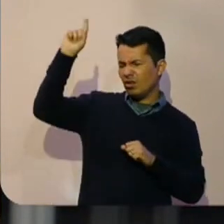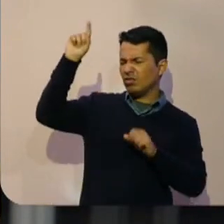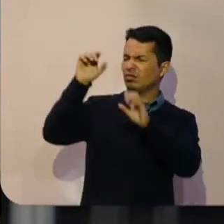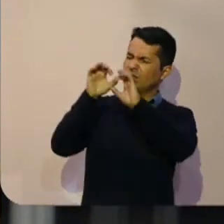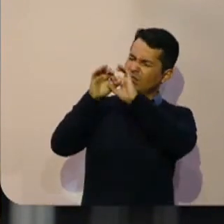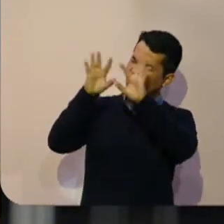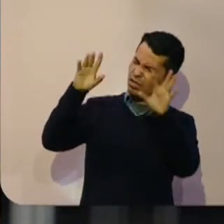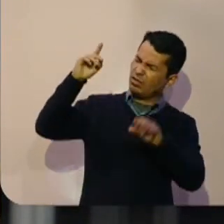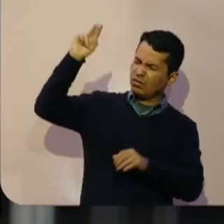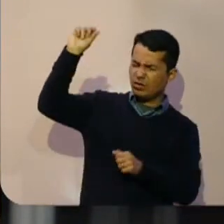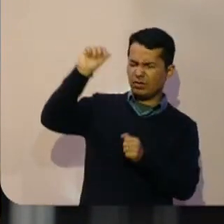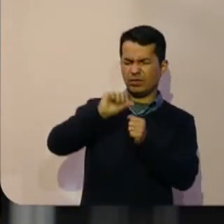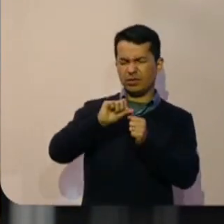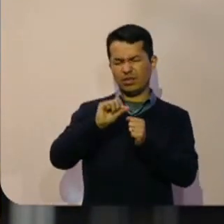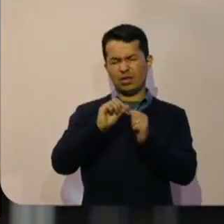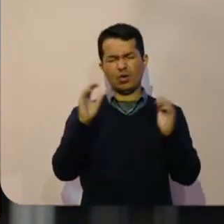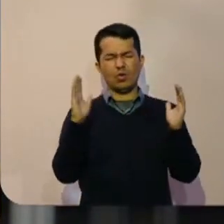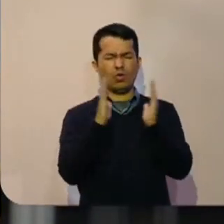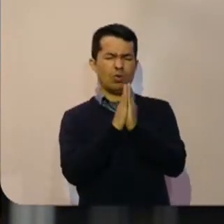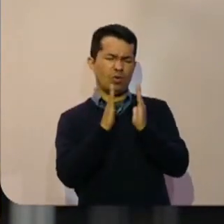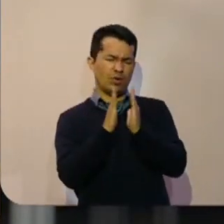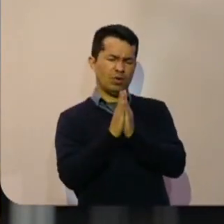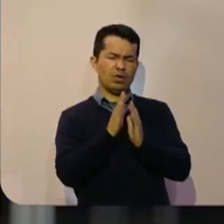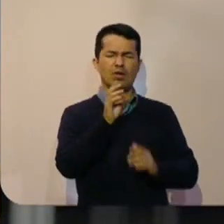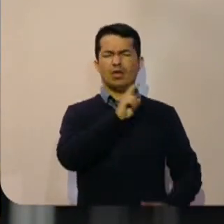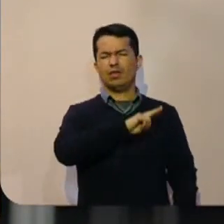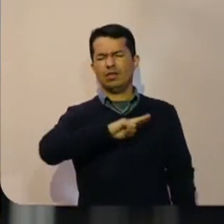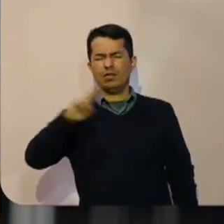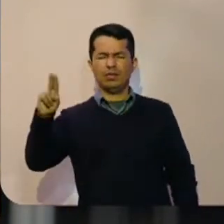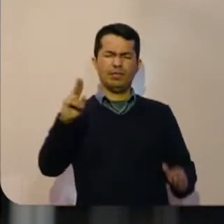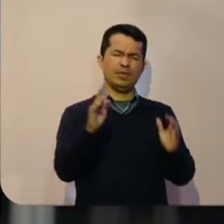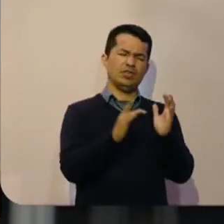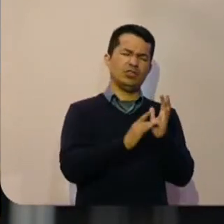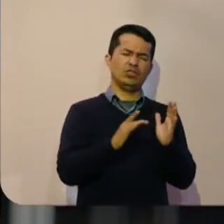Senhor. Esta é a nossa oração, em nome de Jesus.